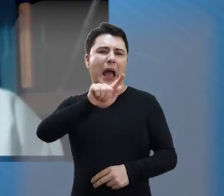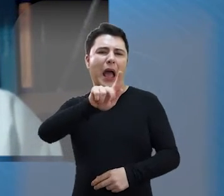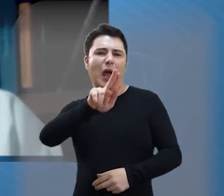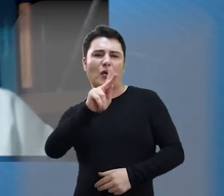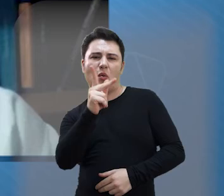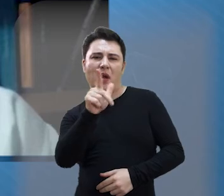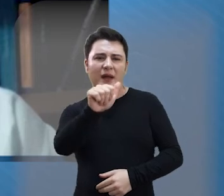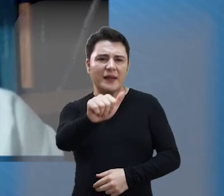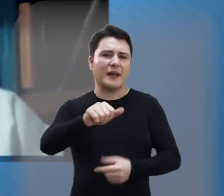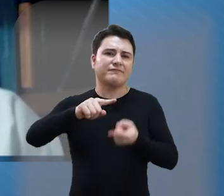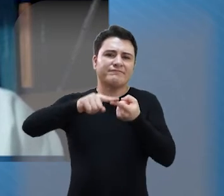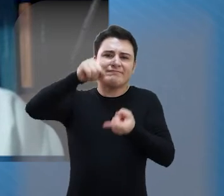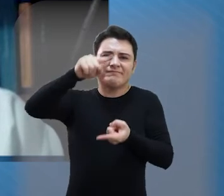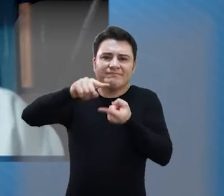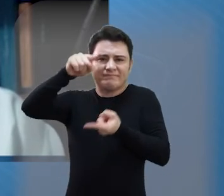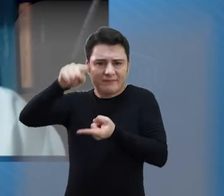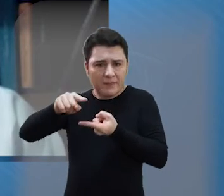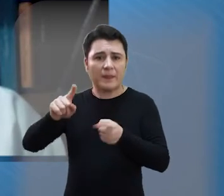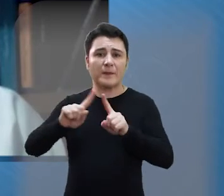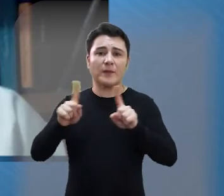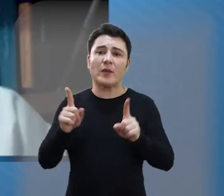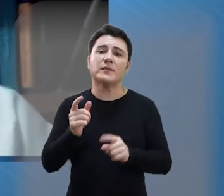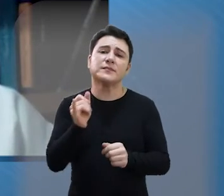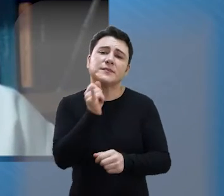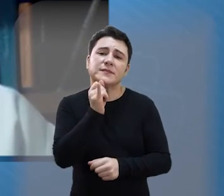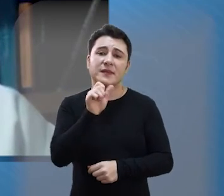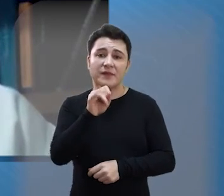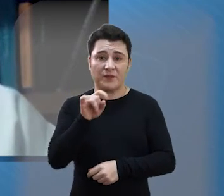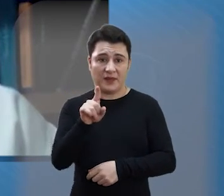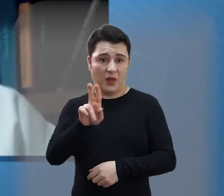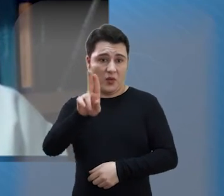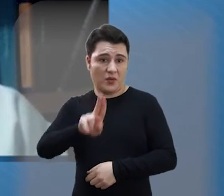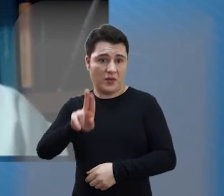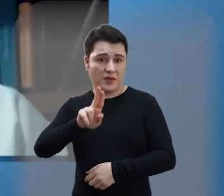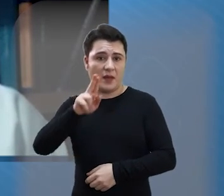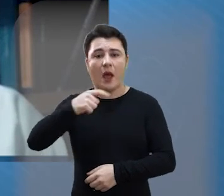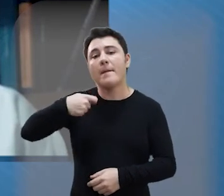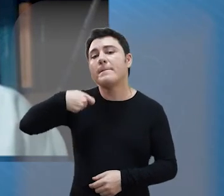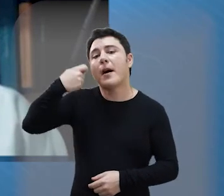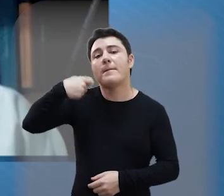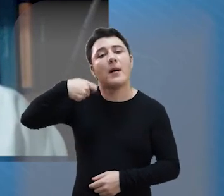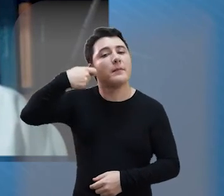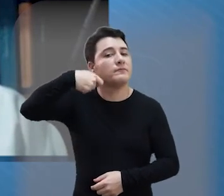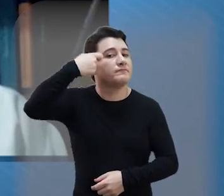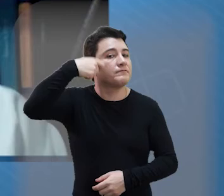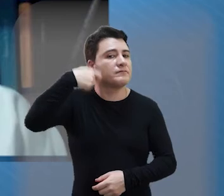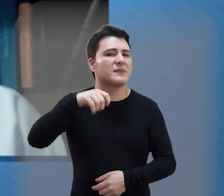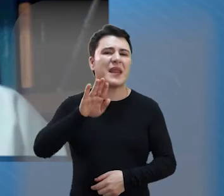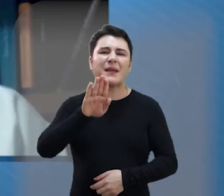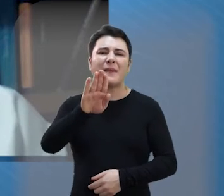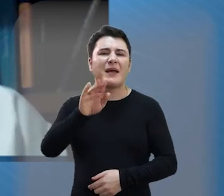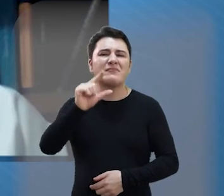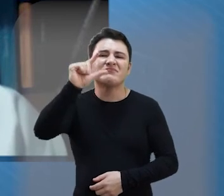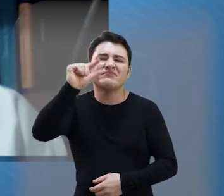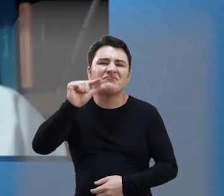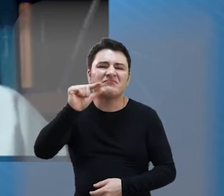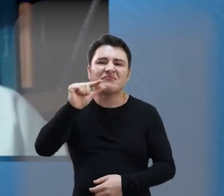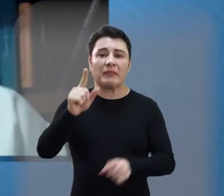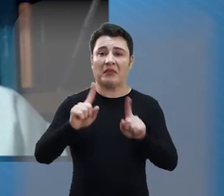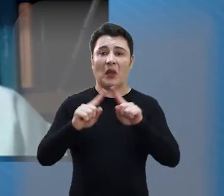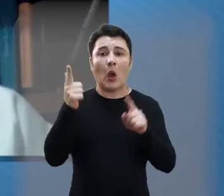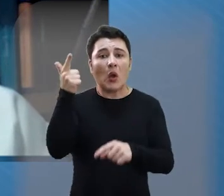agulha, tanto tamanho como diâmetro. Então, veja, se você pegar um roller que tem 1 milímetro muito pequeno de